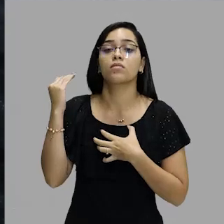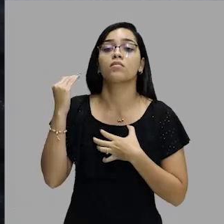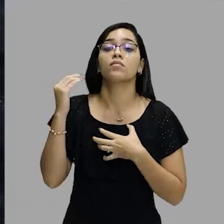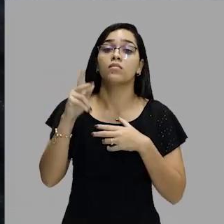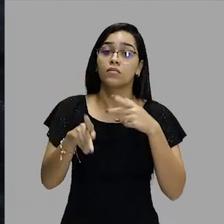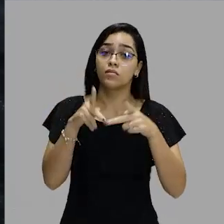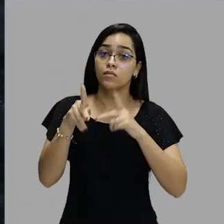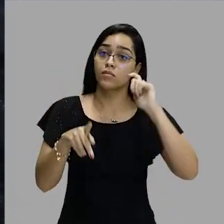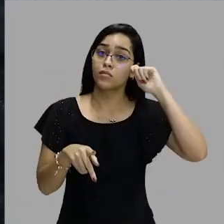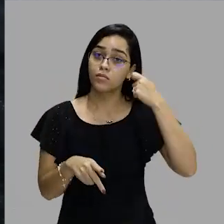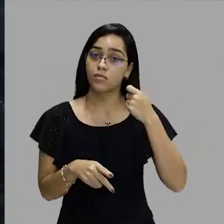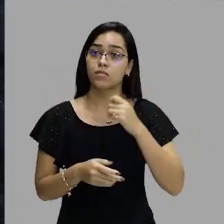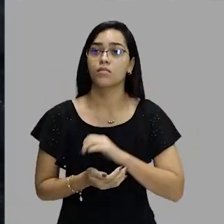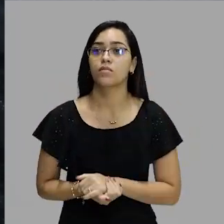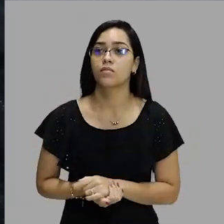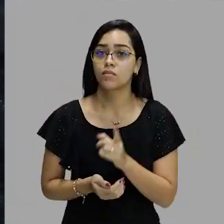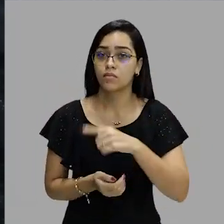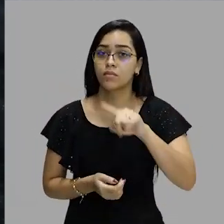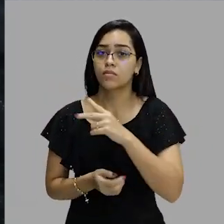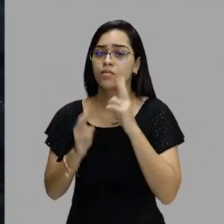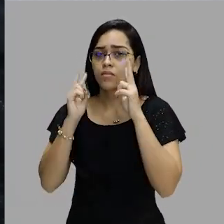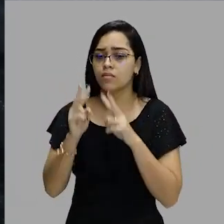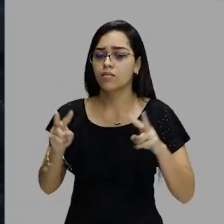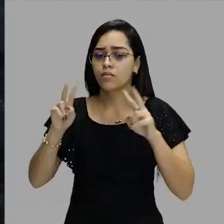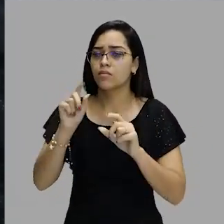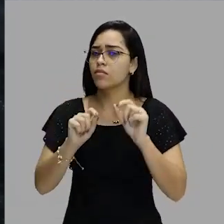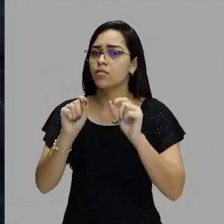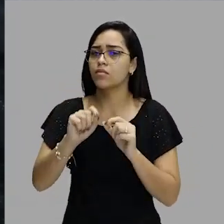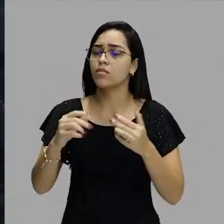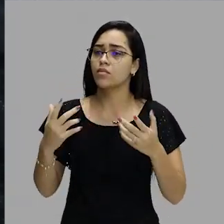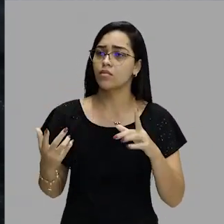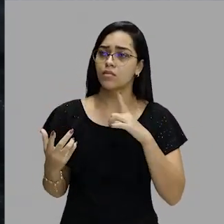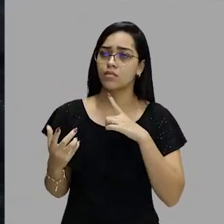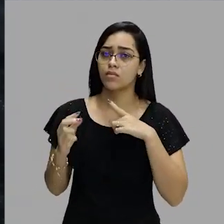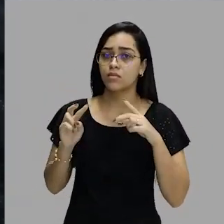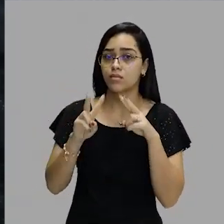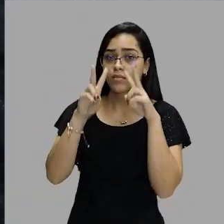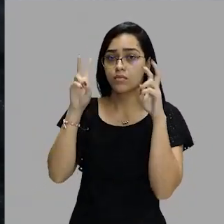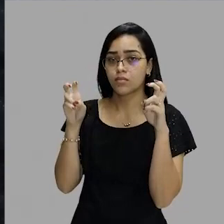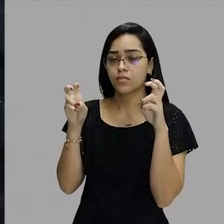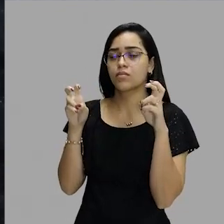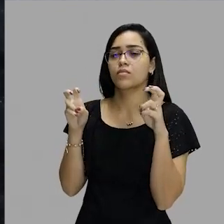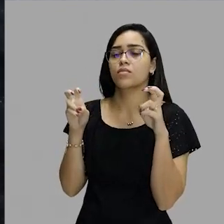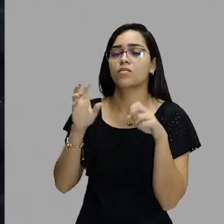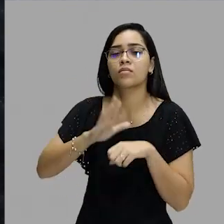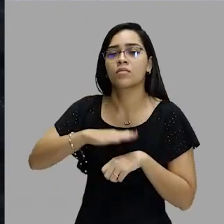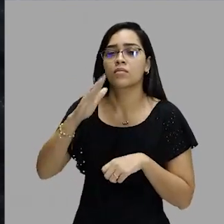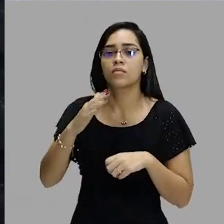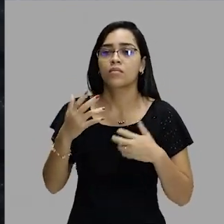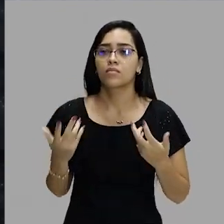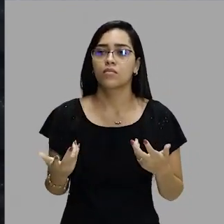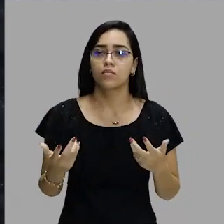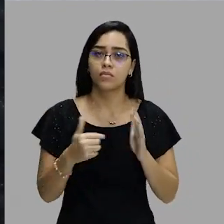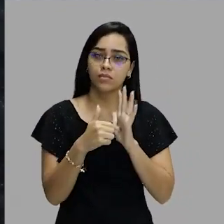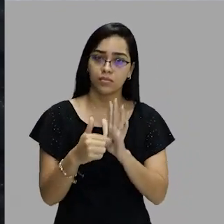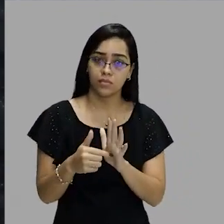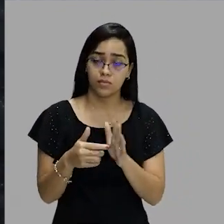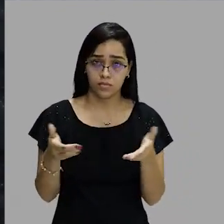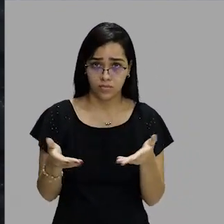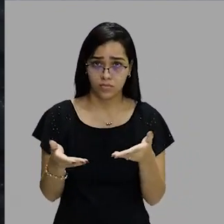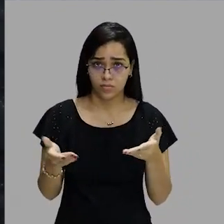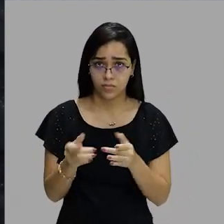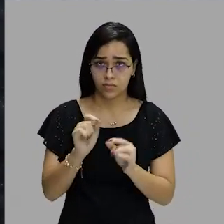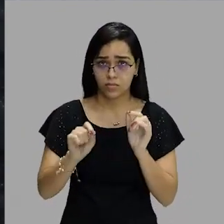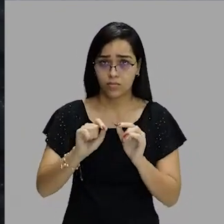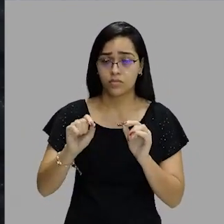o povo negro. Bom, gente, vocês estão vendo aí que, embora esse assunto esteja mais evidente no momento,